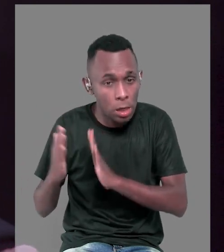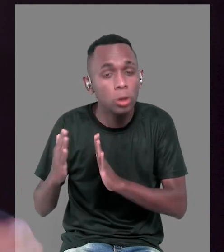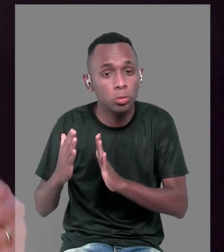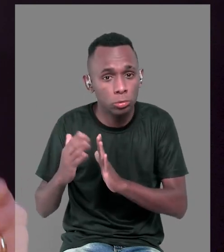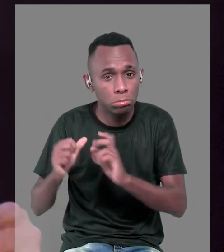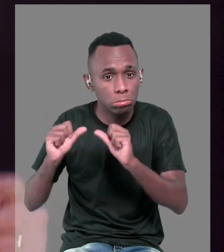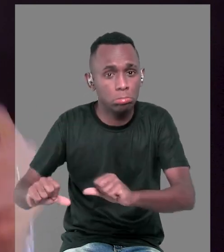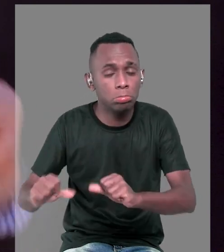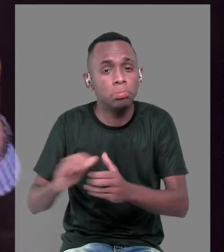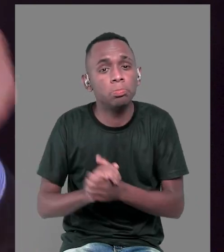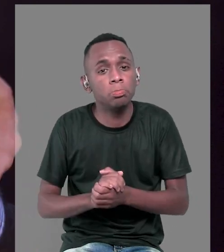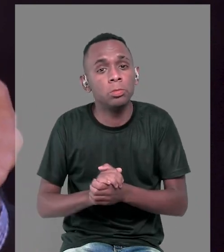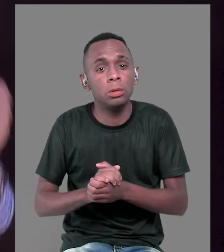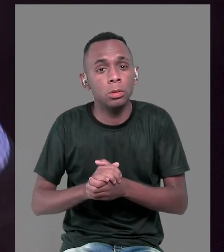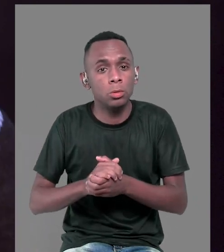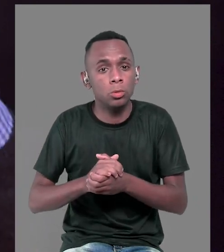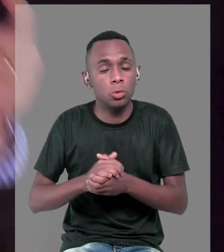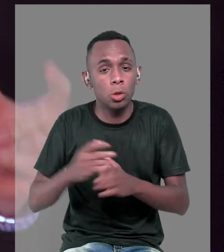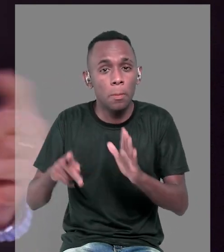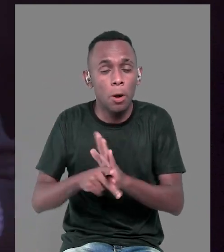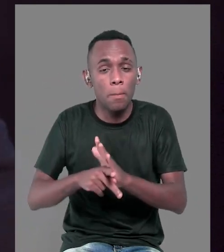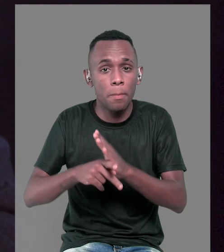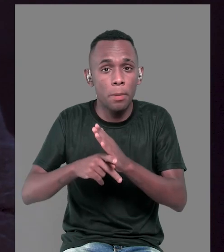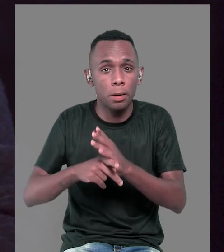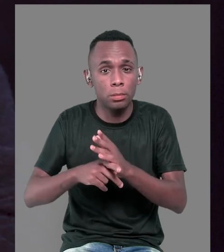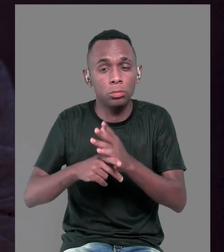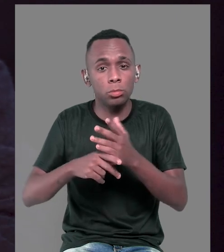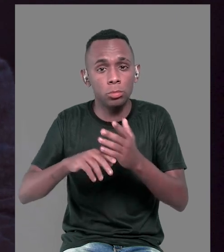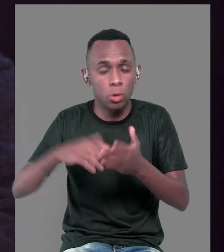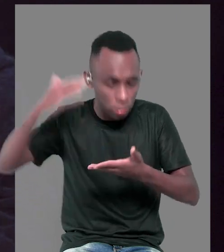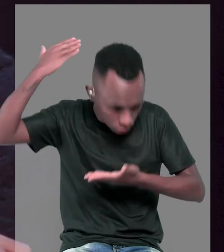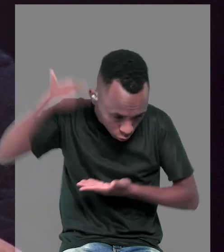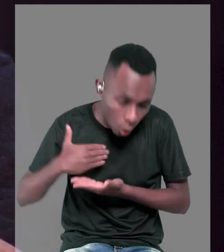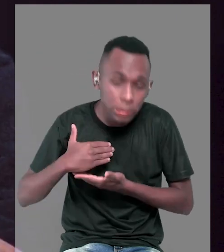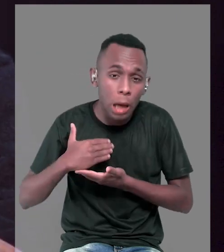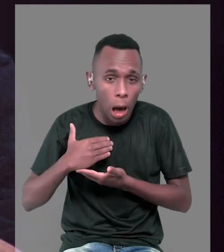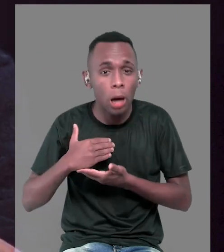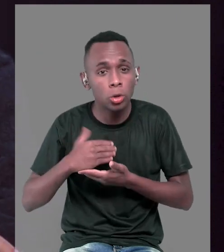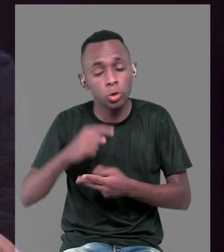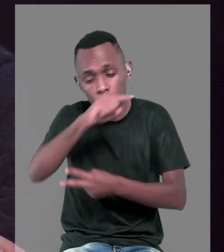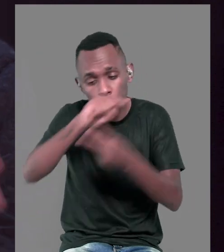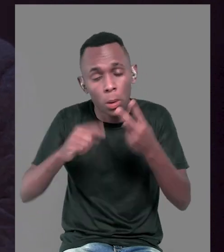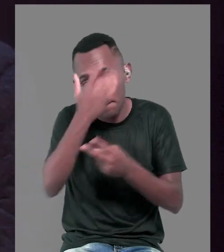corta o pescoço de Desmoulins e Danton em abril, mais ou menos,